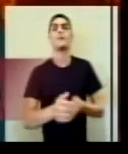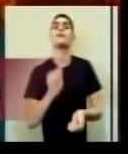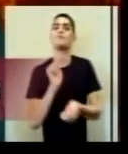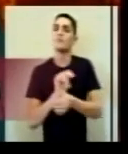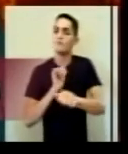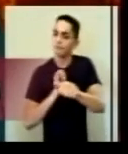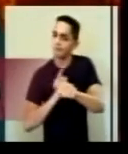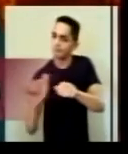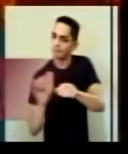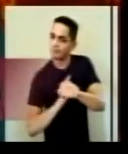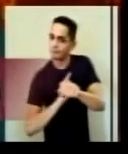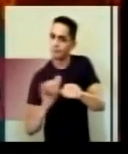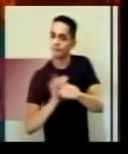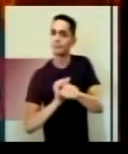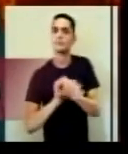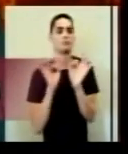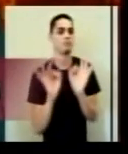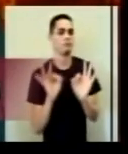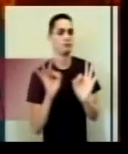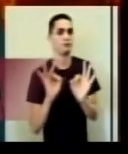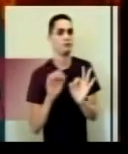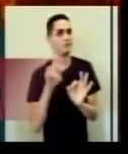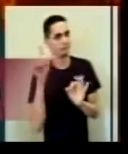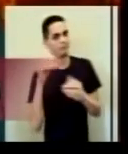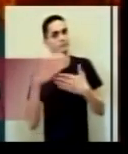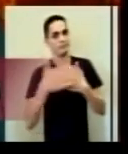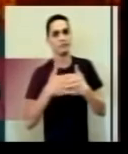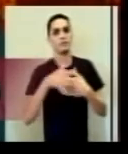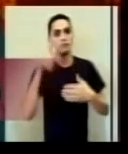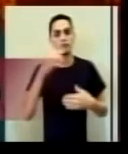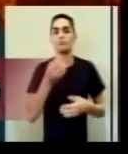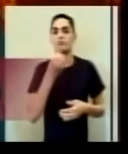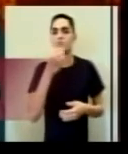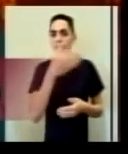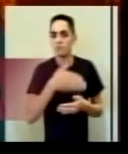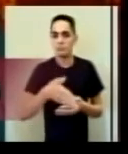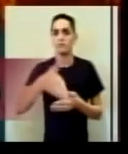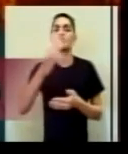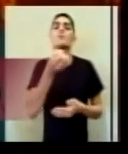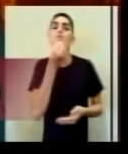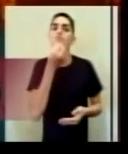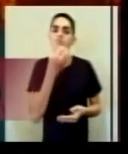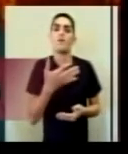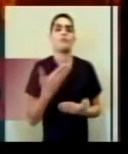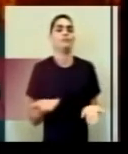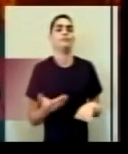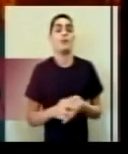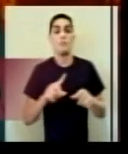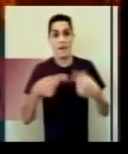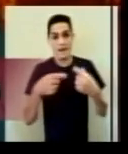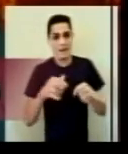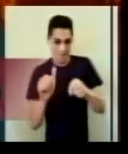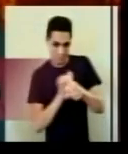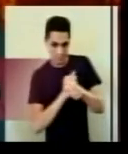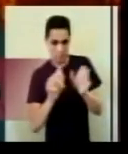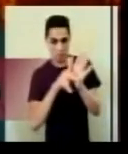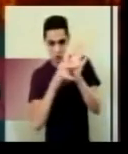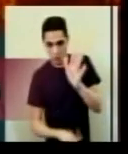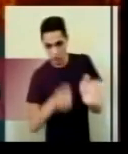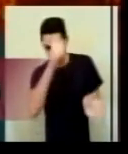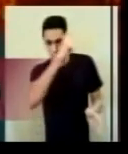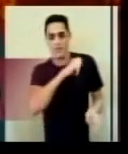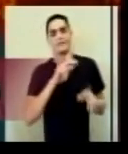está circulando. A taxa melhorou. E espero que seja uma estratégia adequada e que ele se dê muito